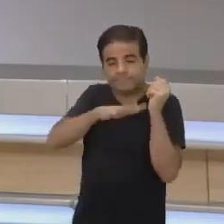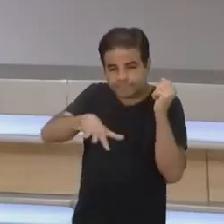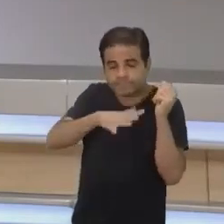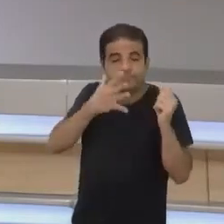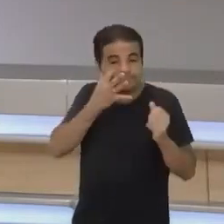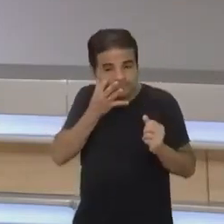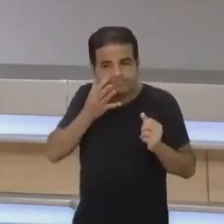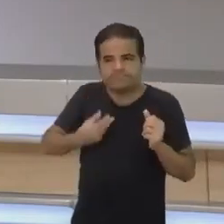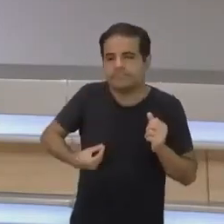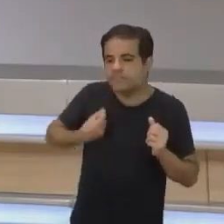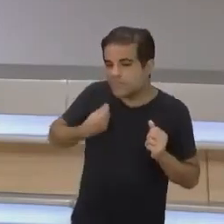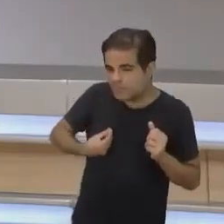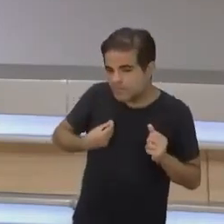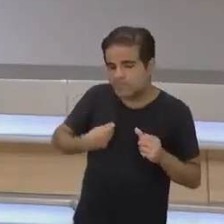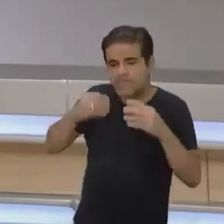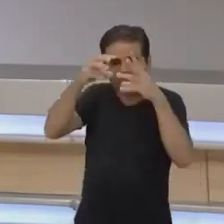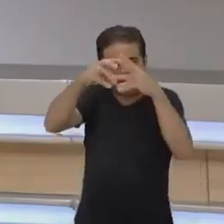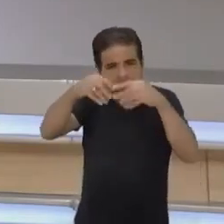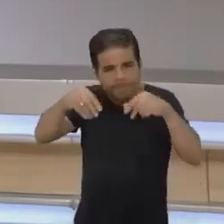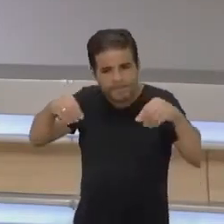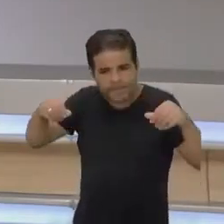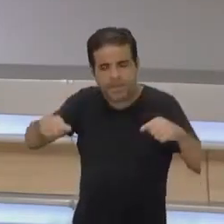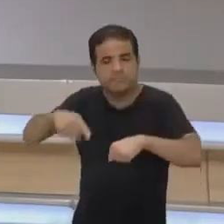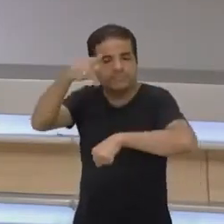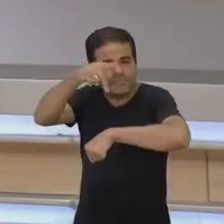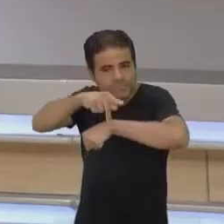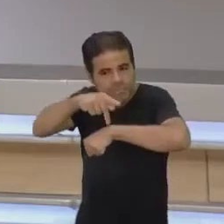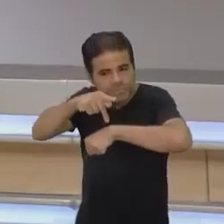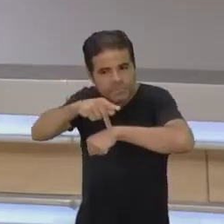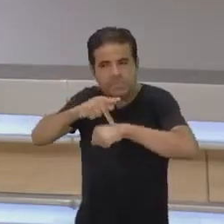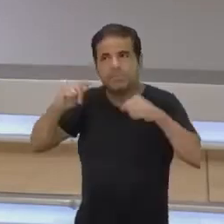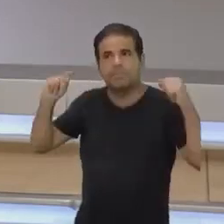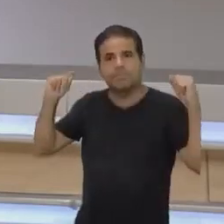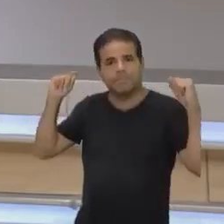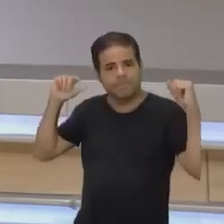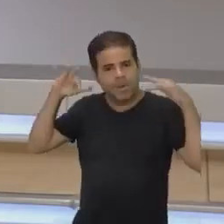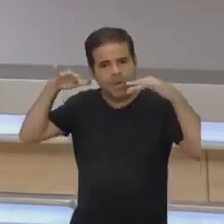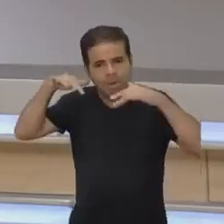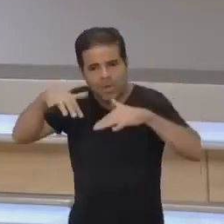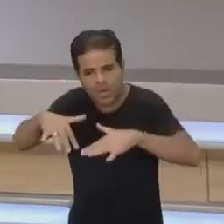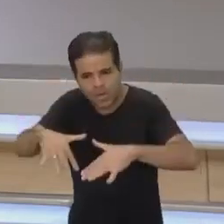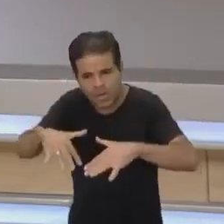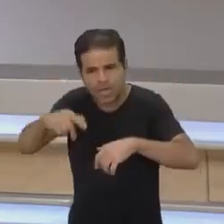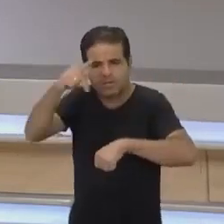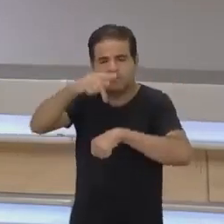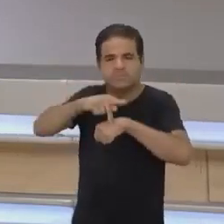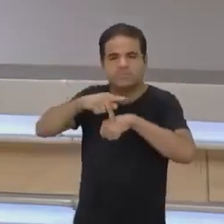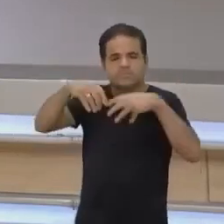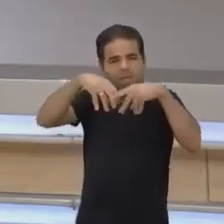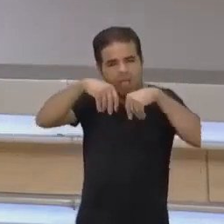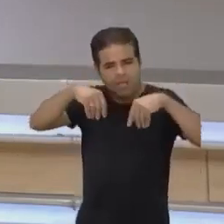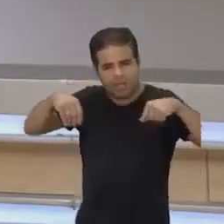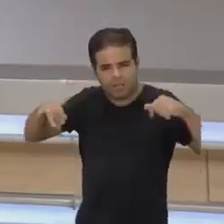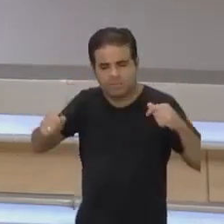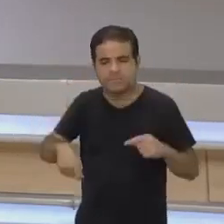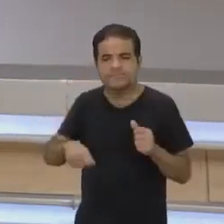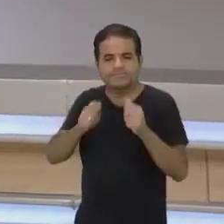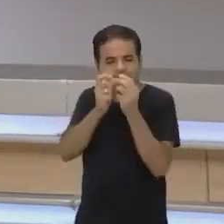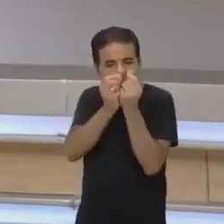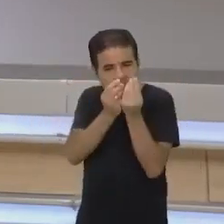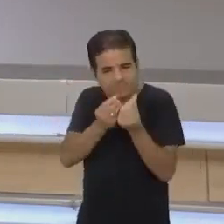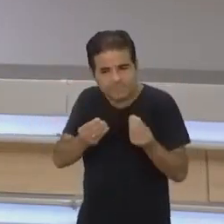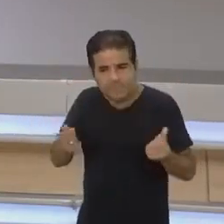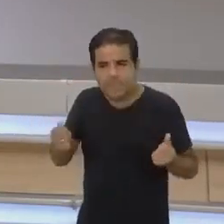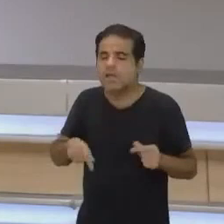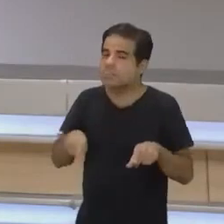presentes, então, na terra, vêm das rochas, e aí, quando essa rocha, né, e essa terra, com esses sais